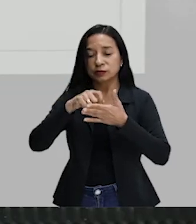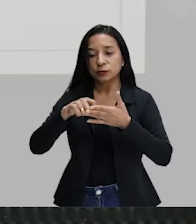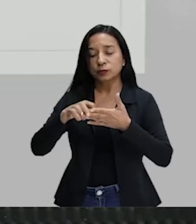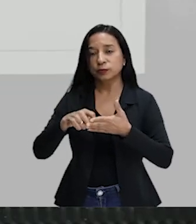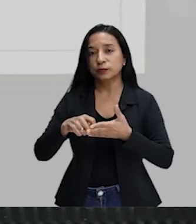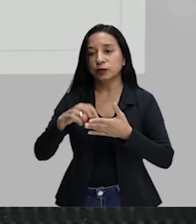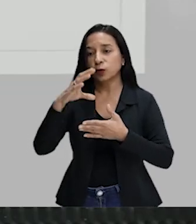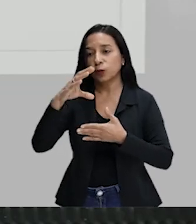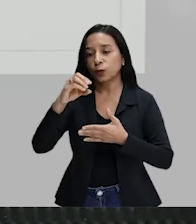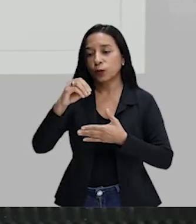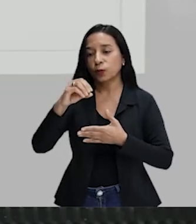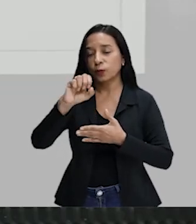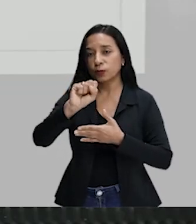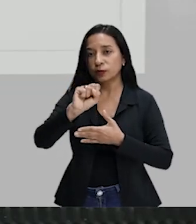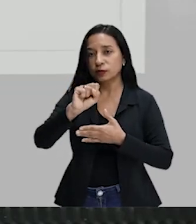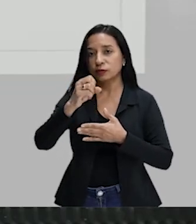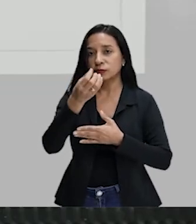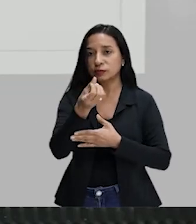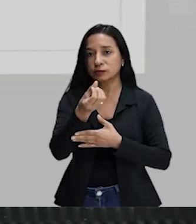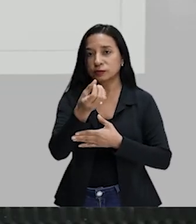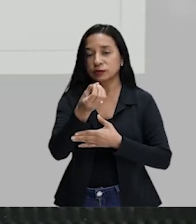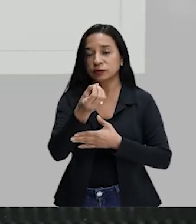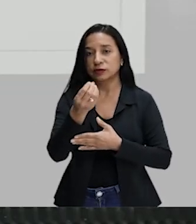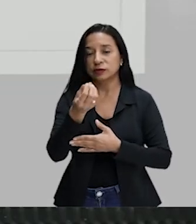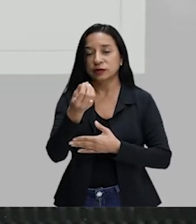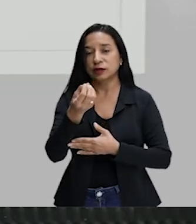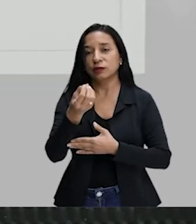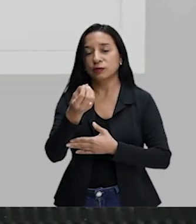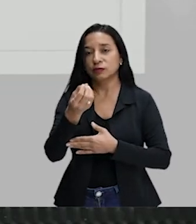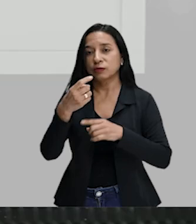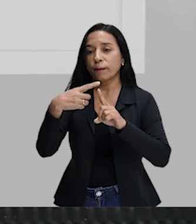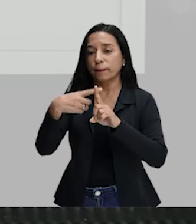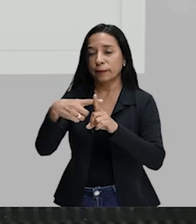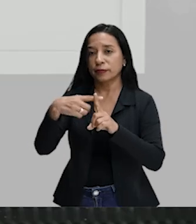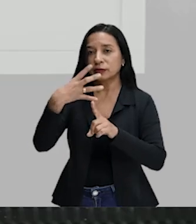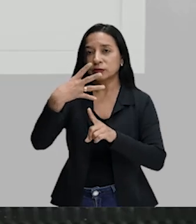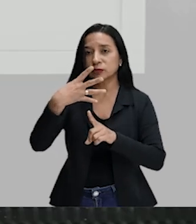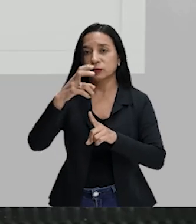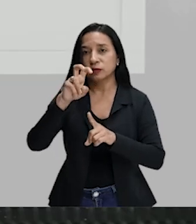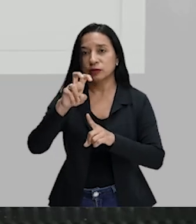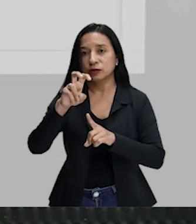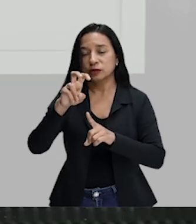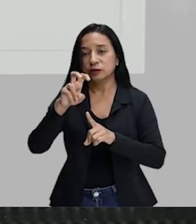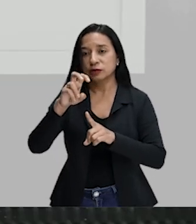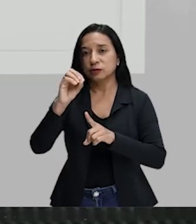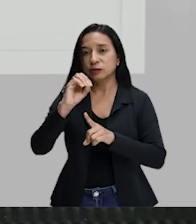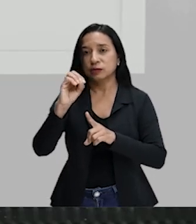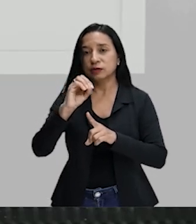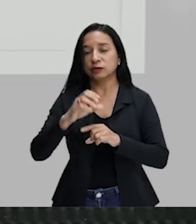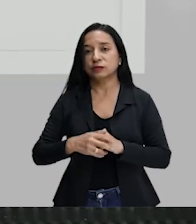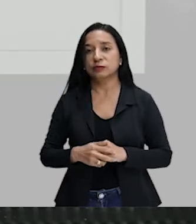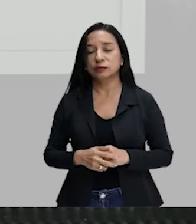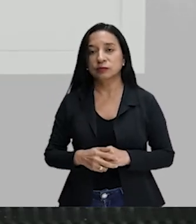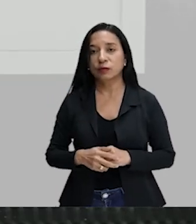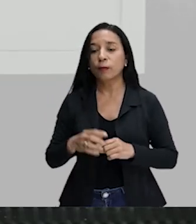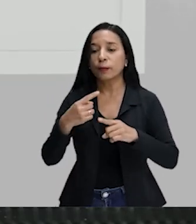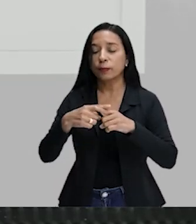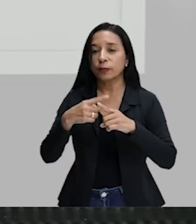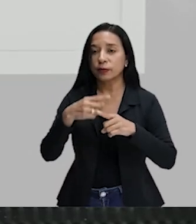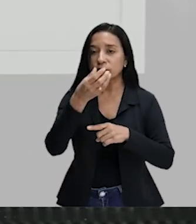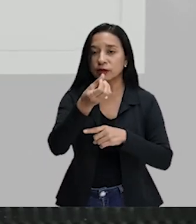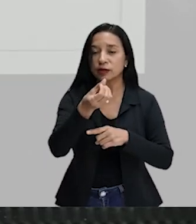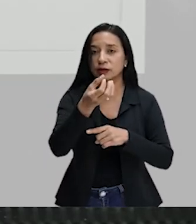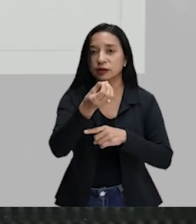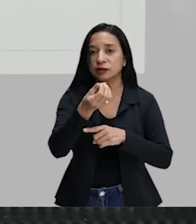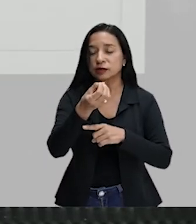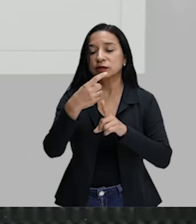de 60 graus mais 45 graus. Até porque 60 mais